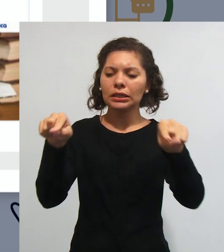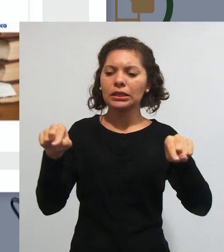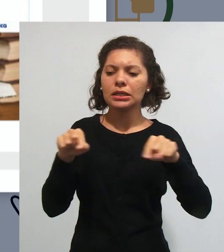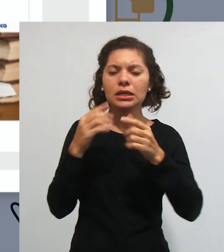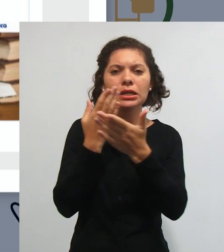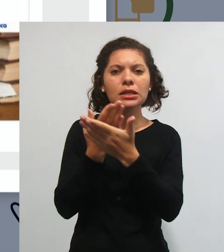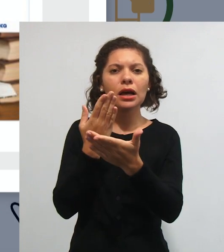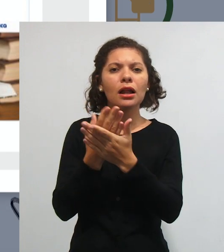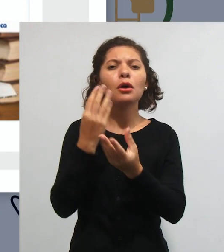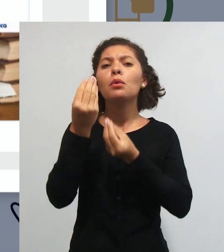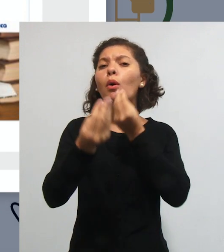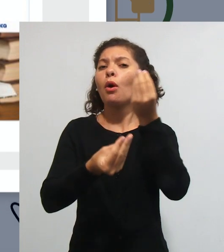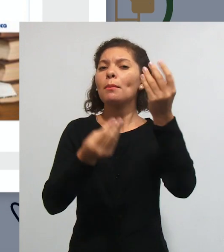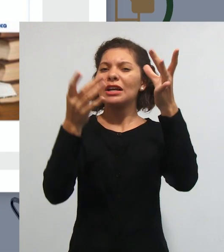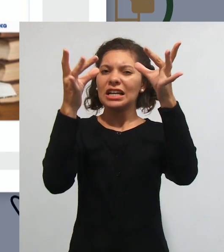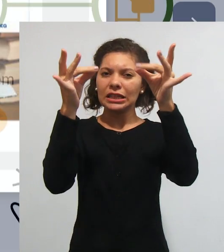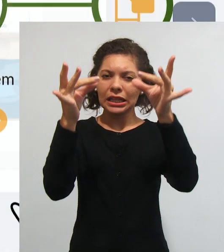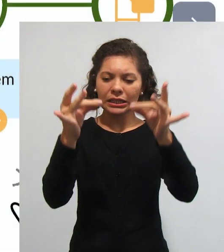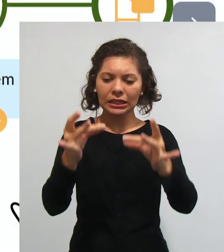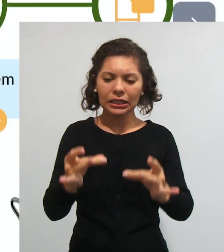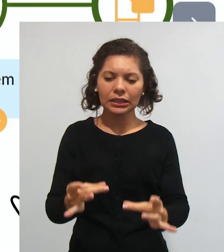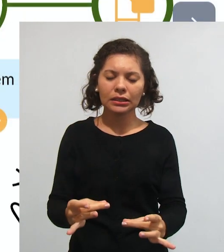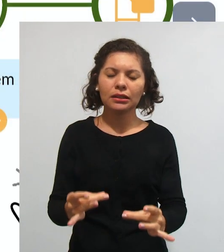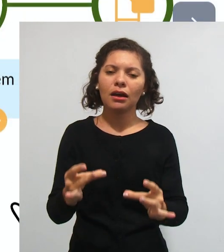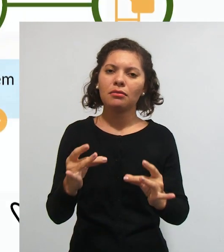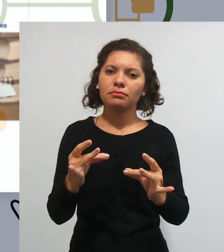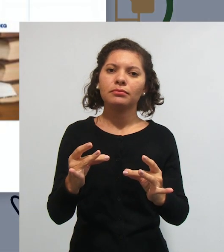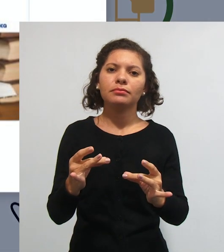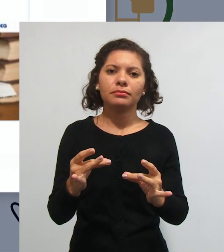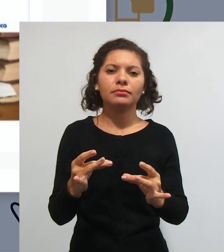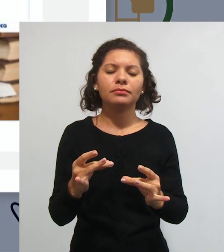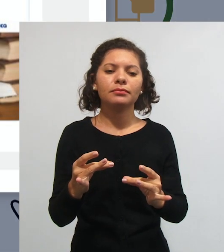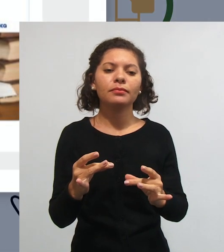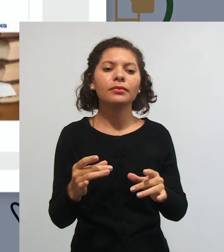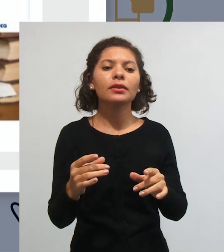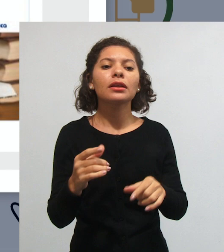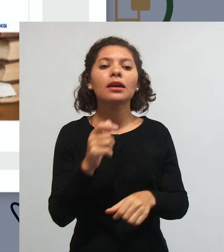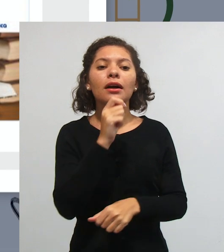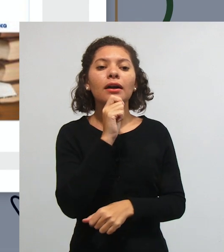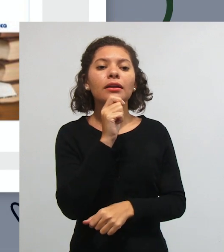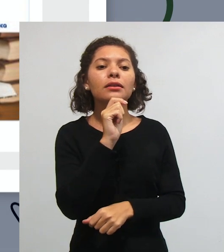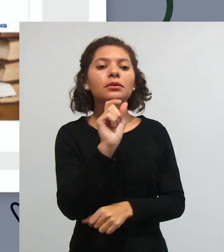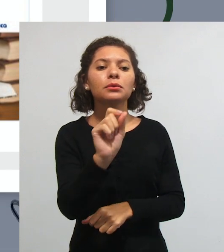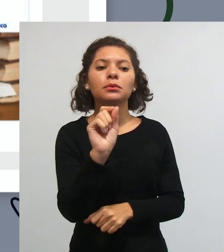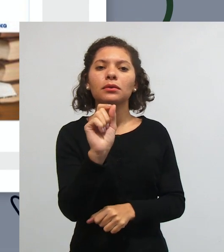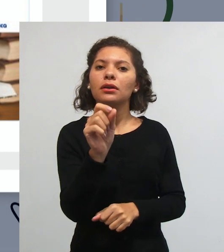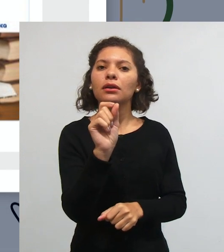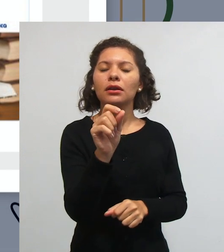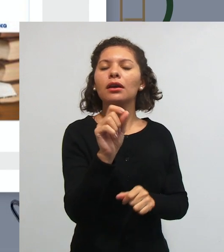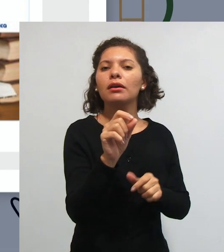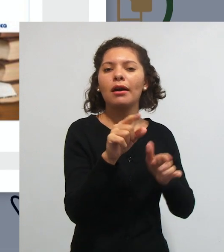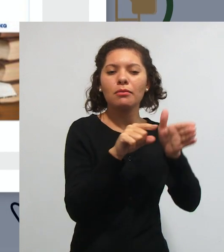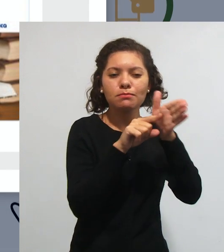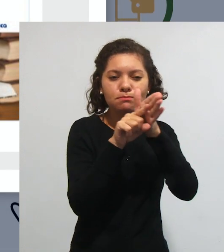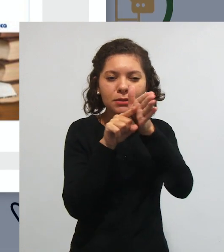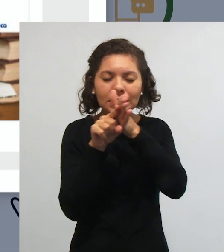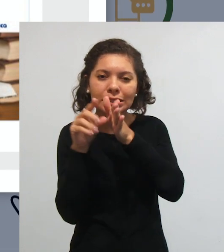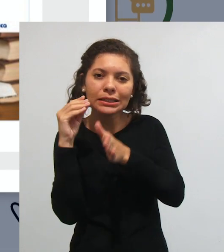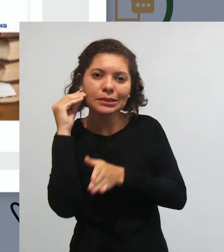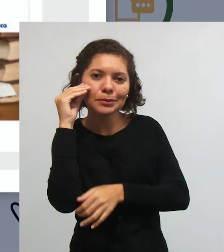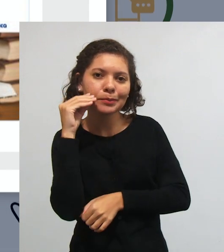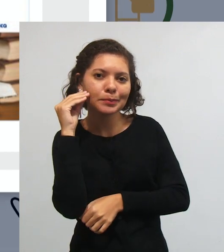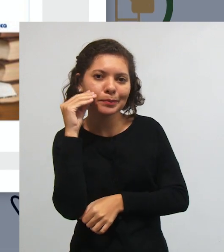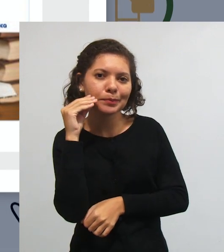ele descreve um processo. A gente ainda tem a pesquisa experimental. Essa eu acho que nem precisa